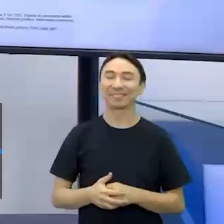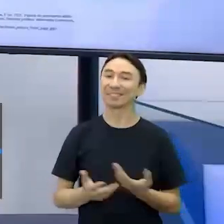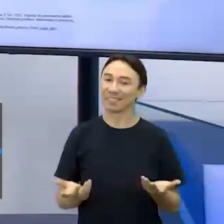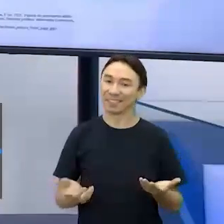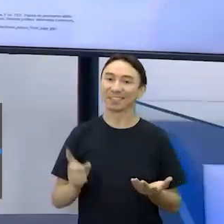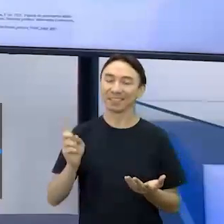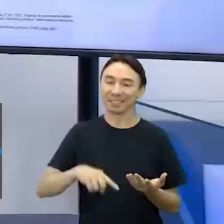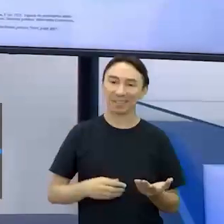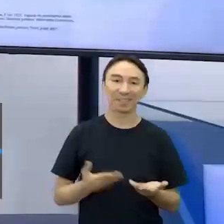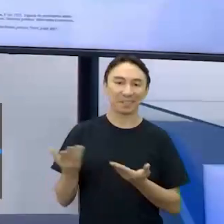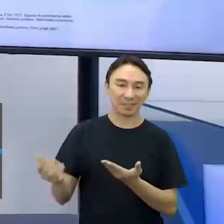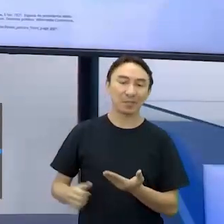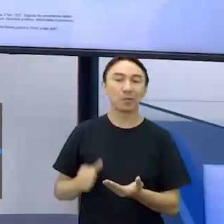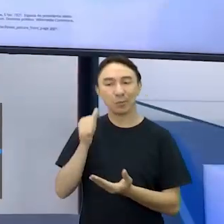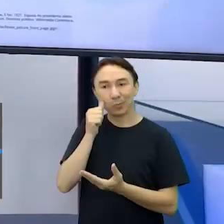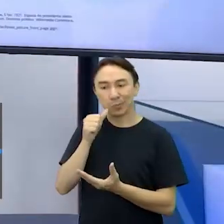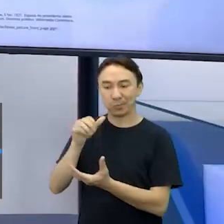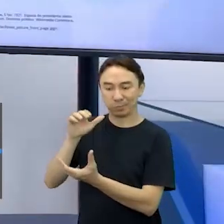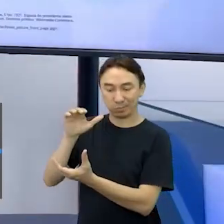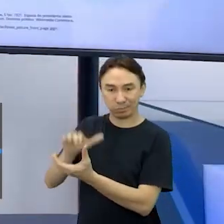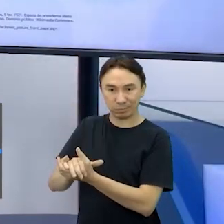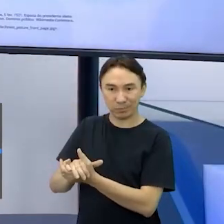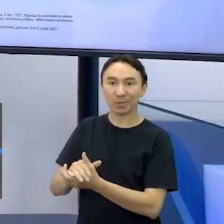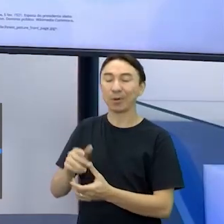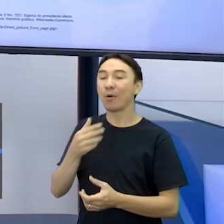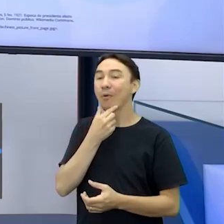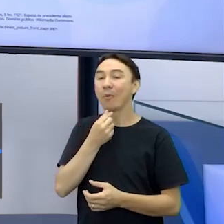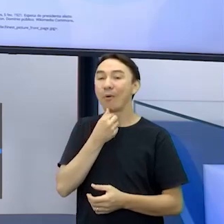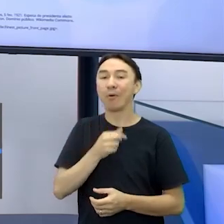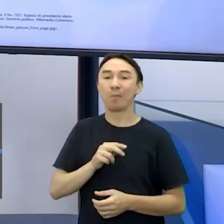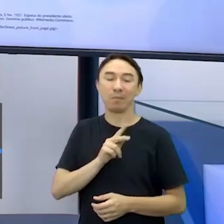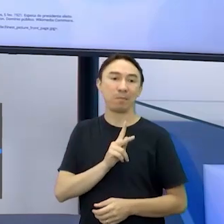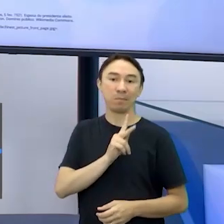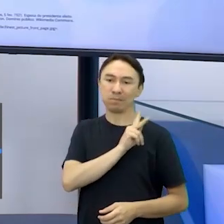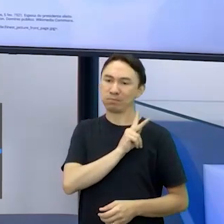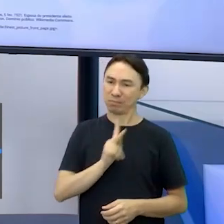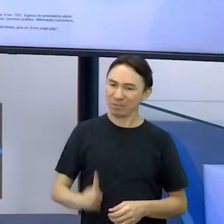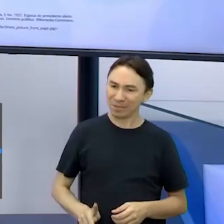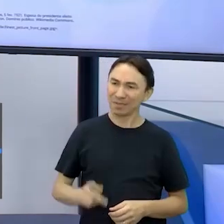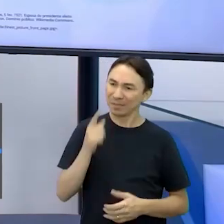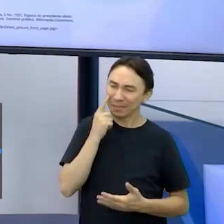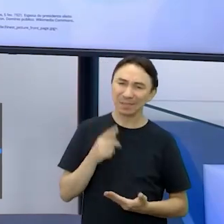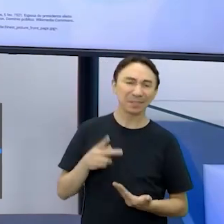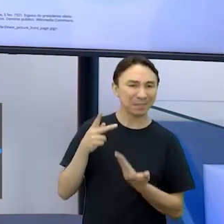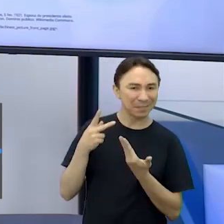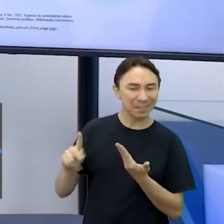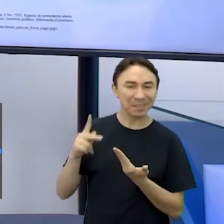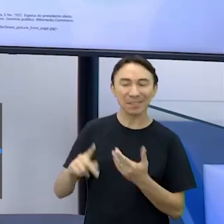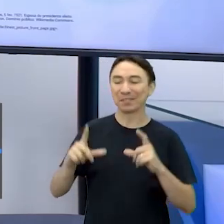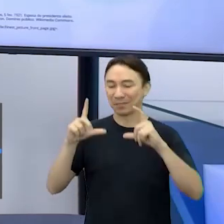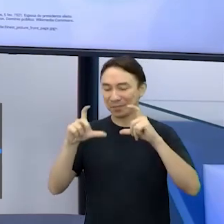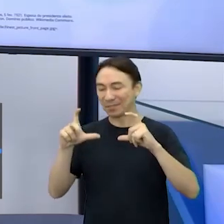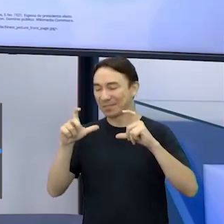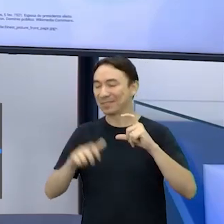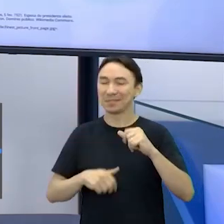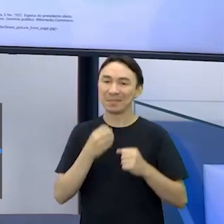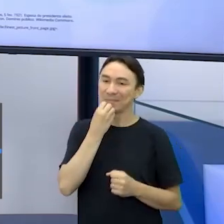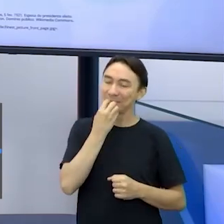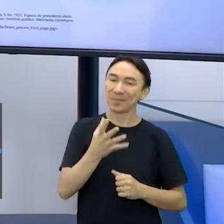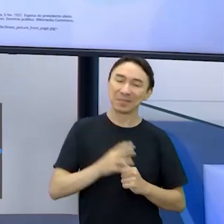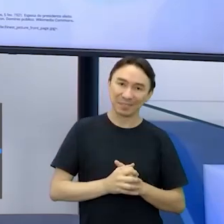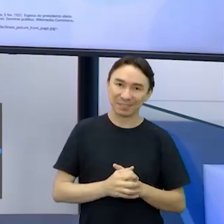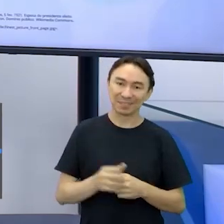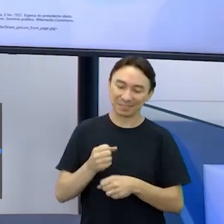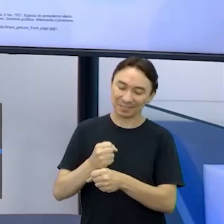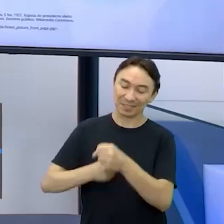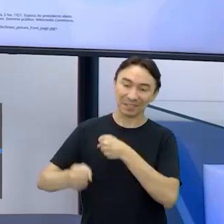do presidente eleito ter uma foto muito boa, muito bacana, isso ficou histórico, né? A foto ficou bacana. E isso em 1921, né? Os